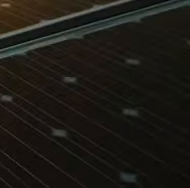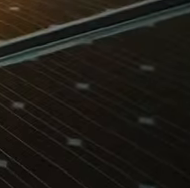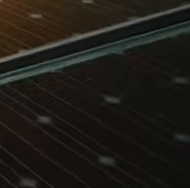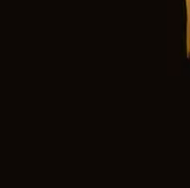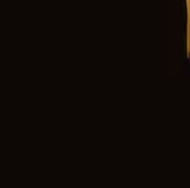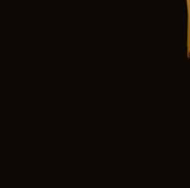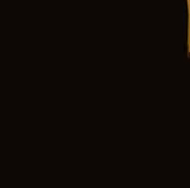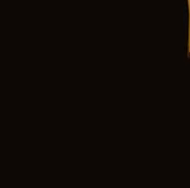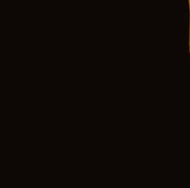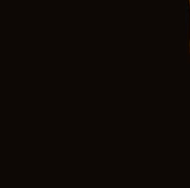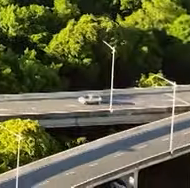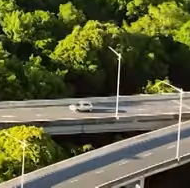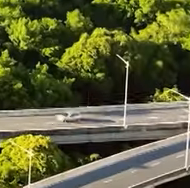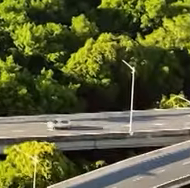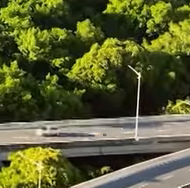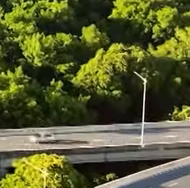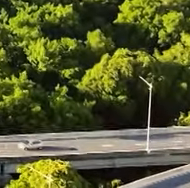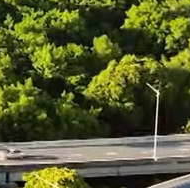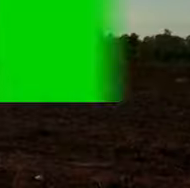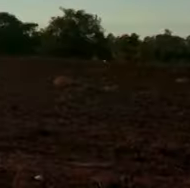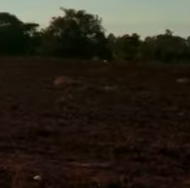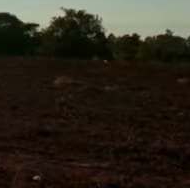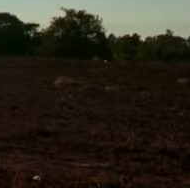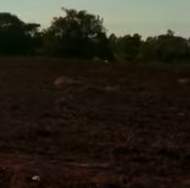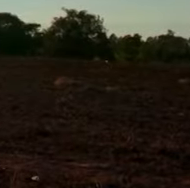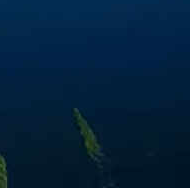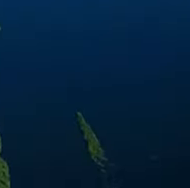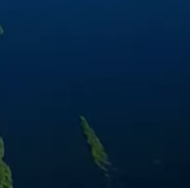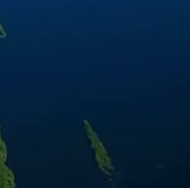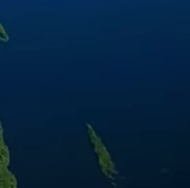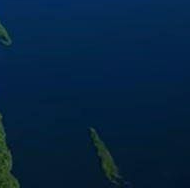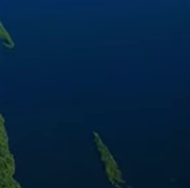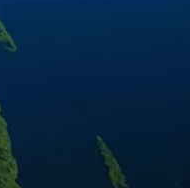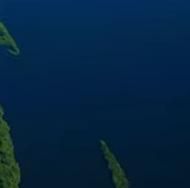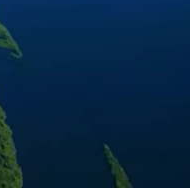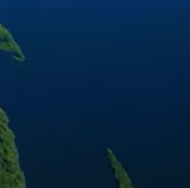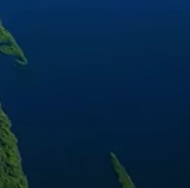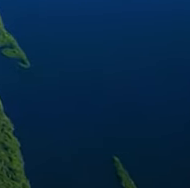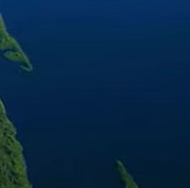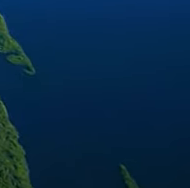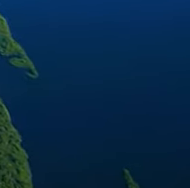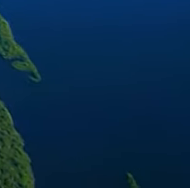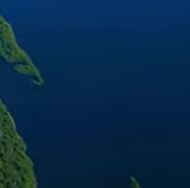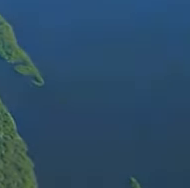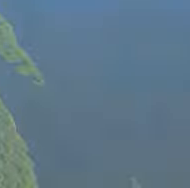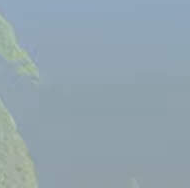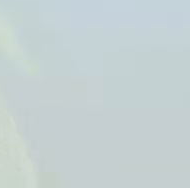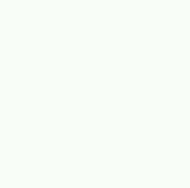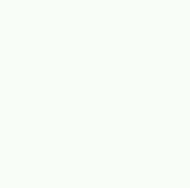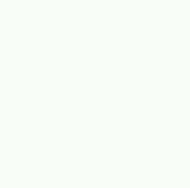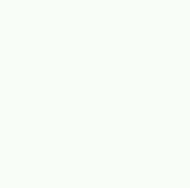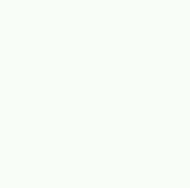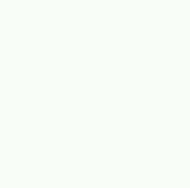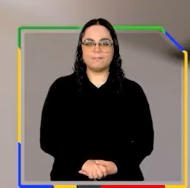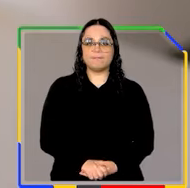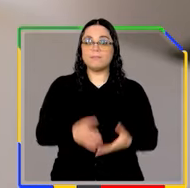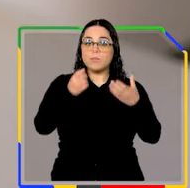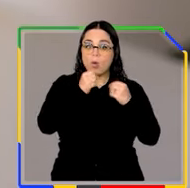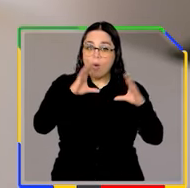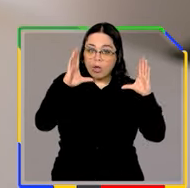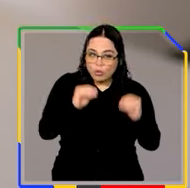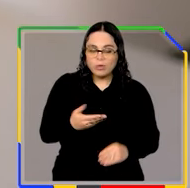Forma-se neste momento a Rede Nacional de Rádio e Televisão para o pronunciamento da Ministra da Cultura, Margarete Menezes.